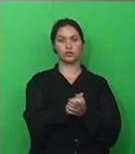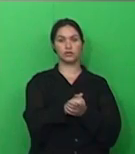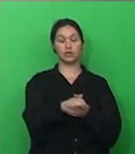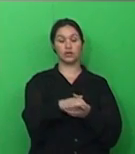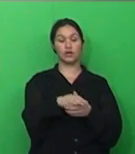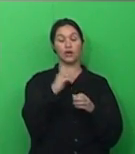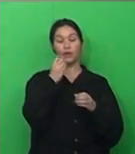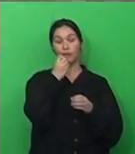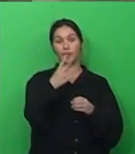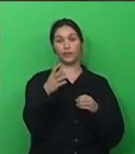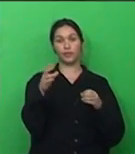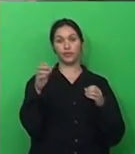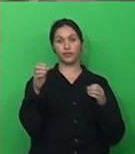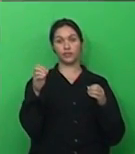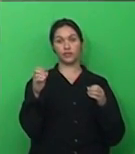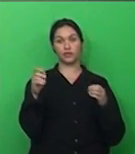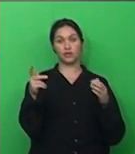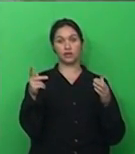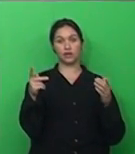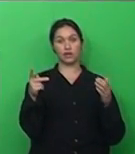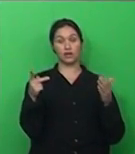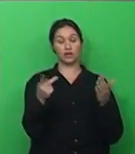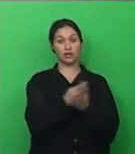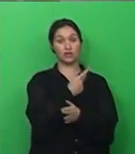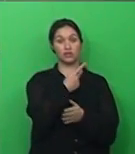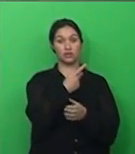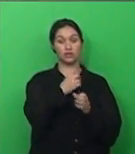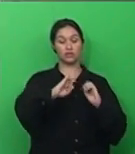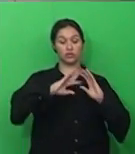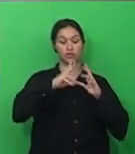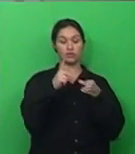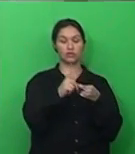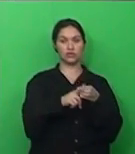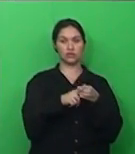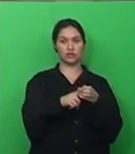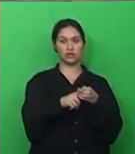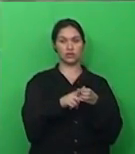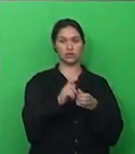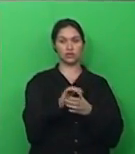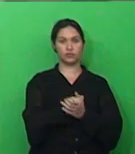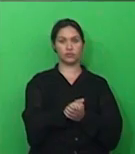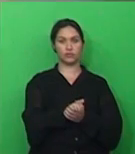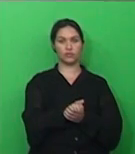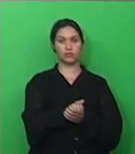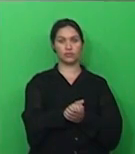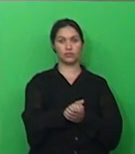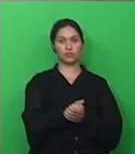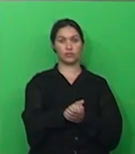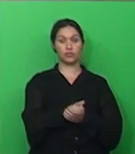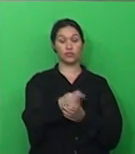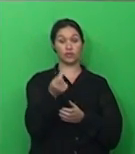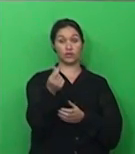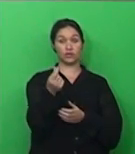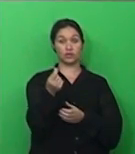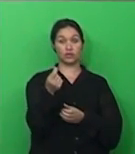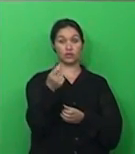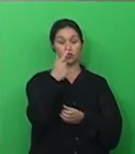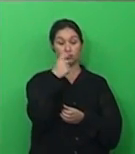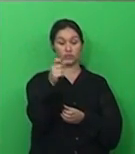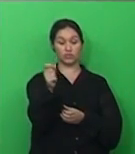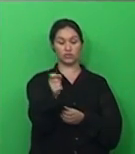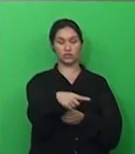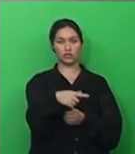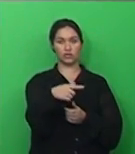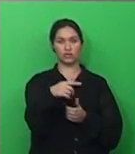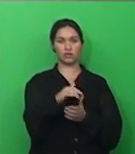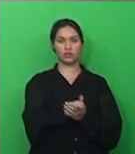inteira. Só que nós temos que ter coragem. E o dinheiro público está sendo colocado na lata do lixo. Por que que eu vou dizer isso? Tem que ter um prefeito com